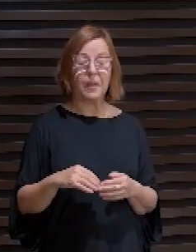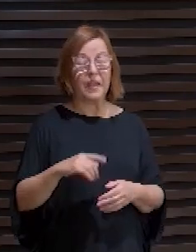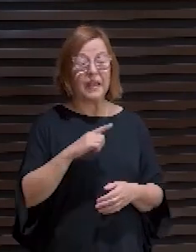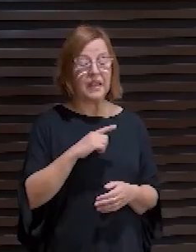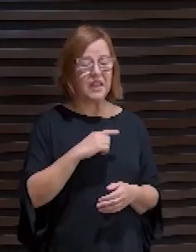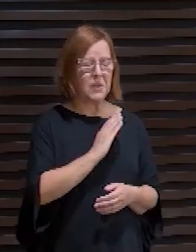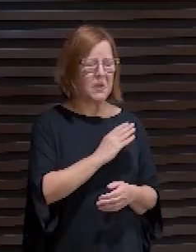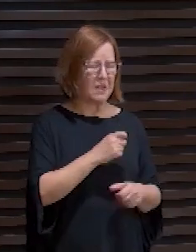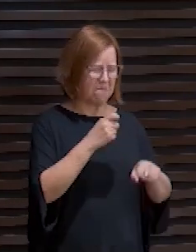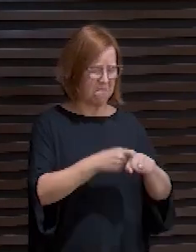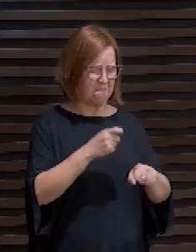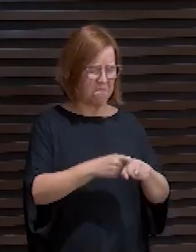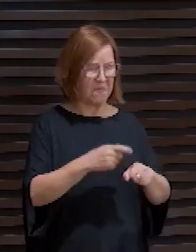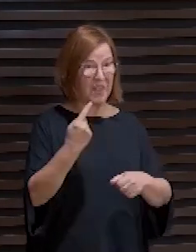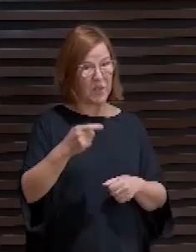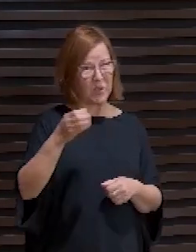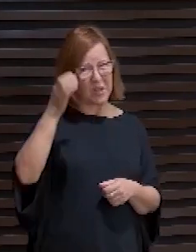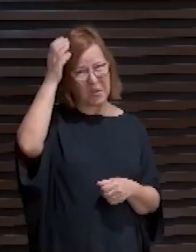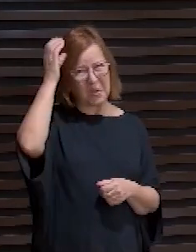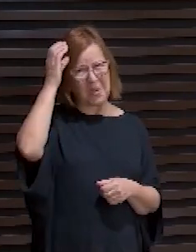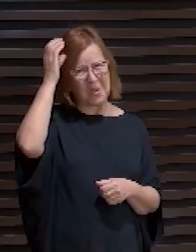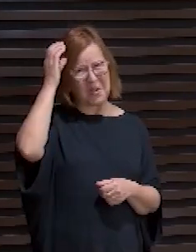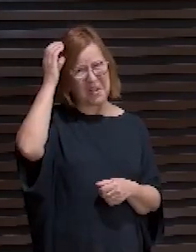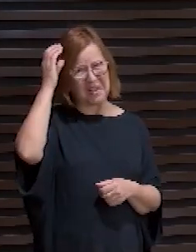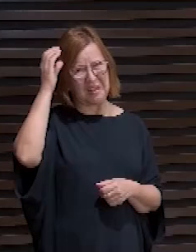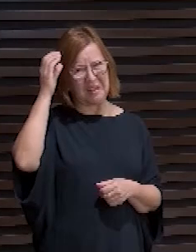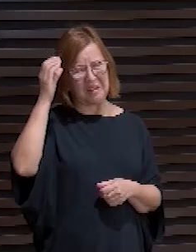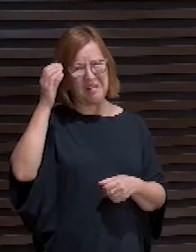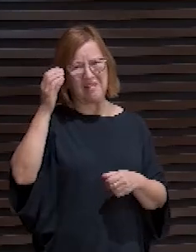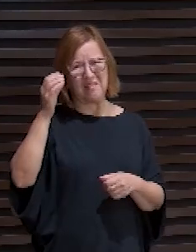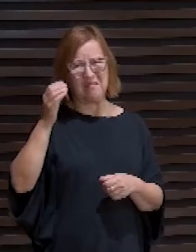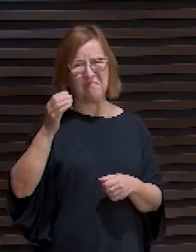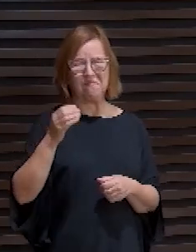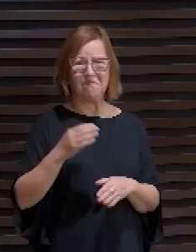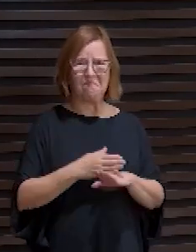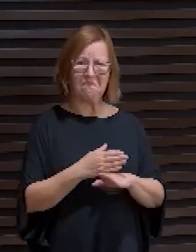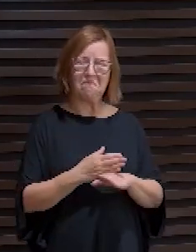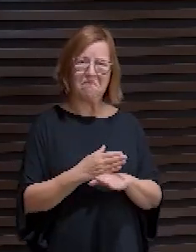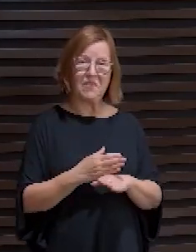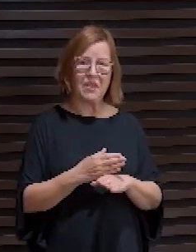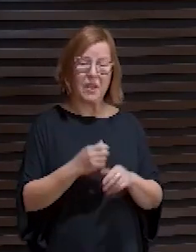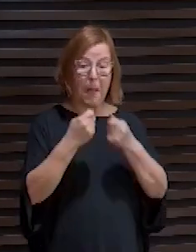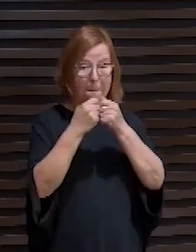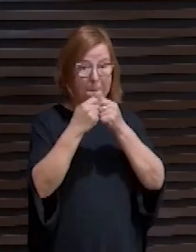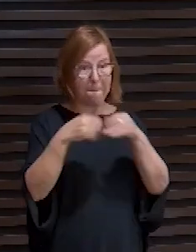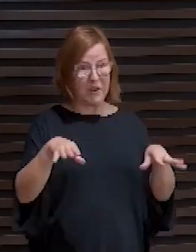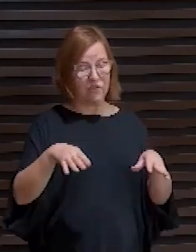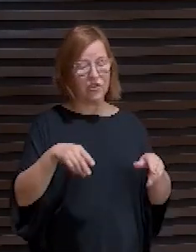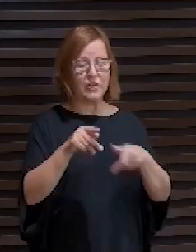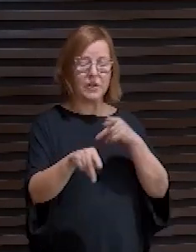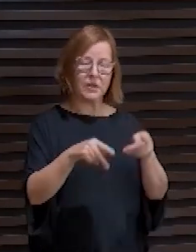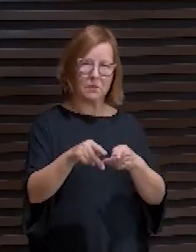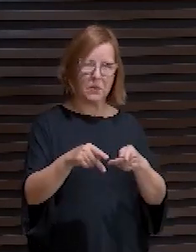e suas consciências feridas, prejudicam e escandalizam os outros e atraem sobre